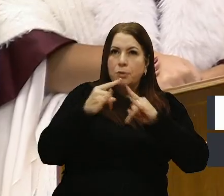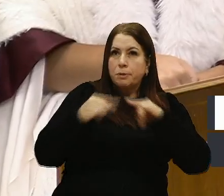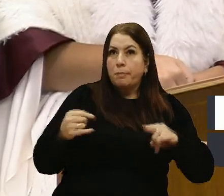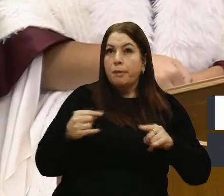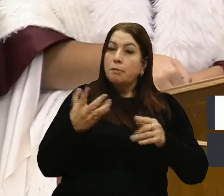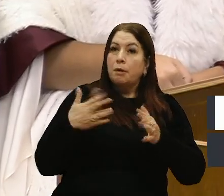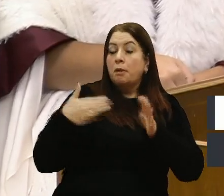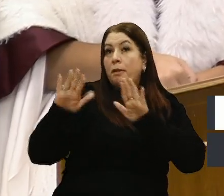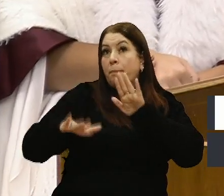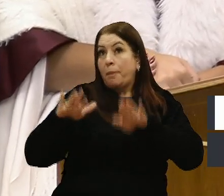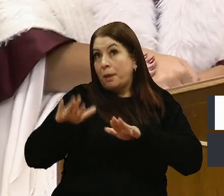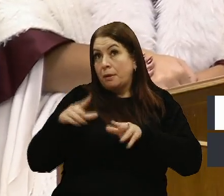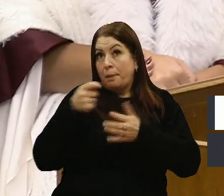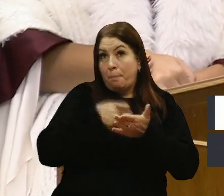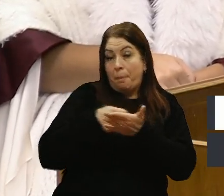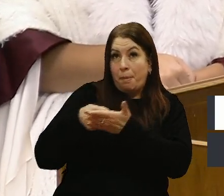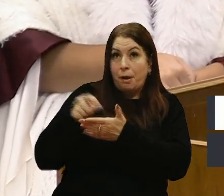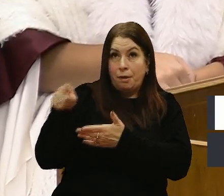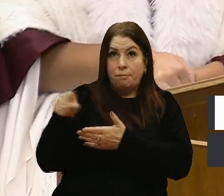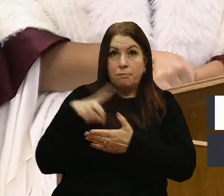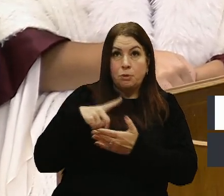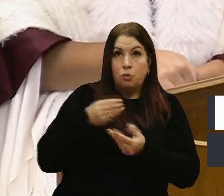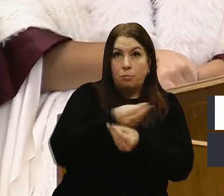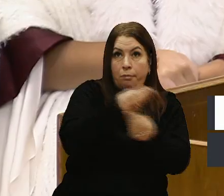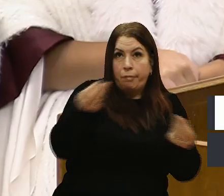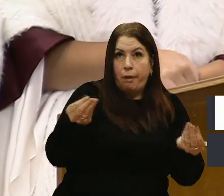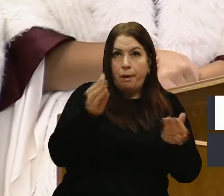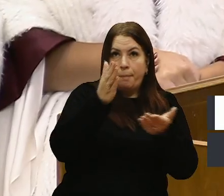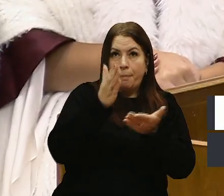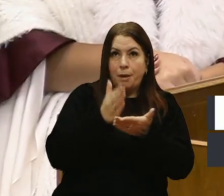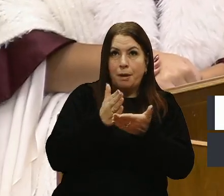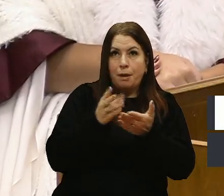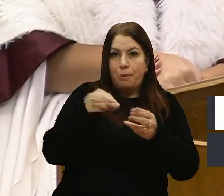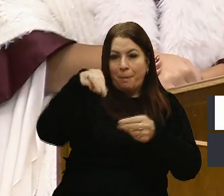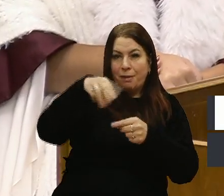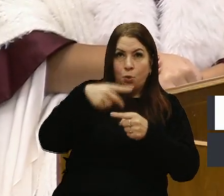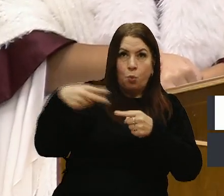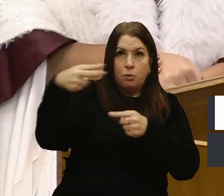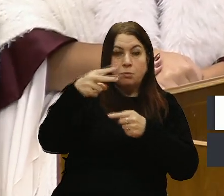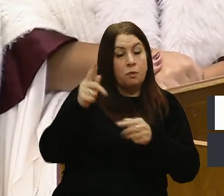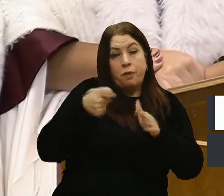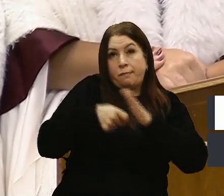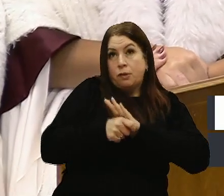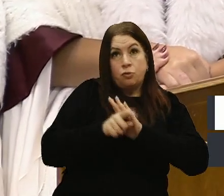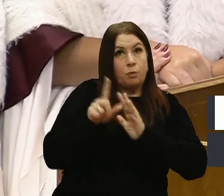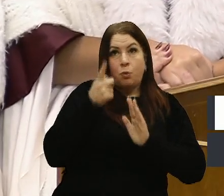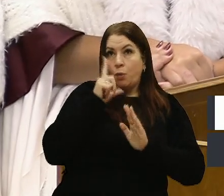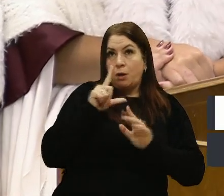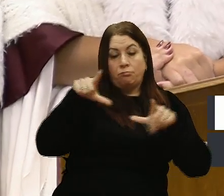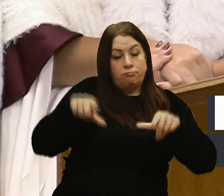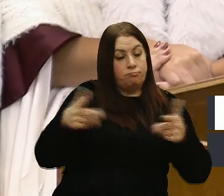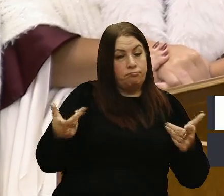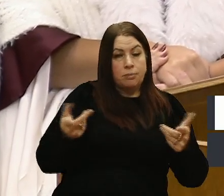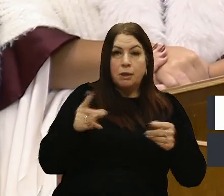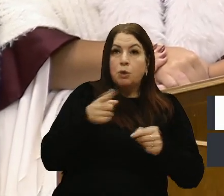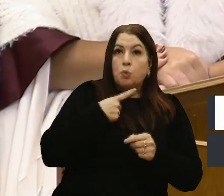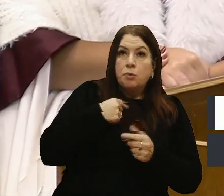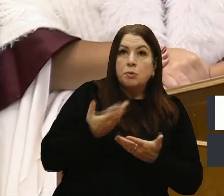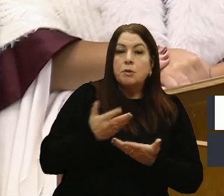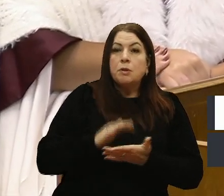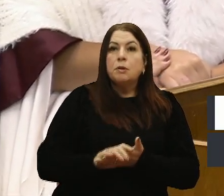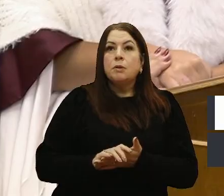meio relativo, porque quem paga o espaço é eles, a gente só disponibiliza a metragem quadrada, então se ele não faz o investimento, ele não ganha o espaço daqui a pouco que ele